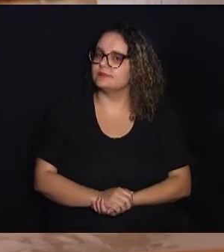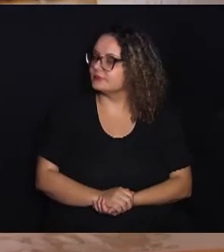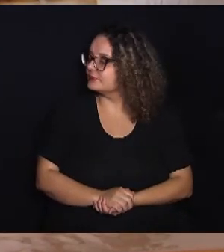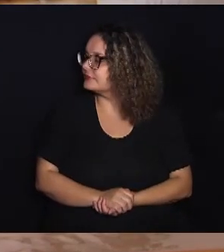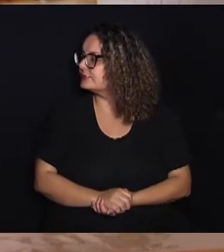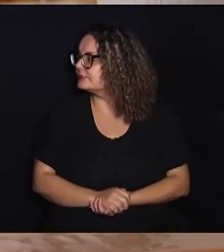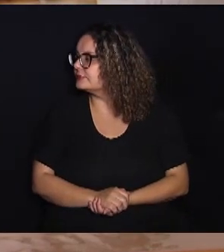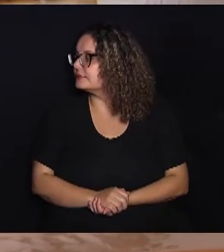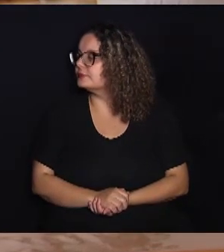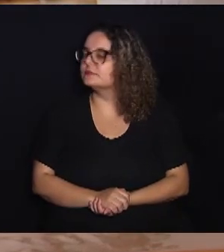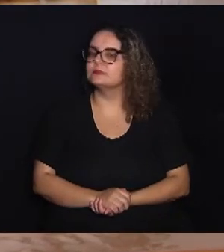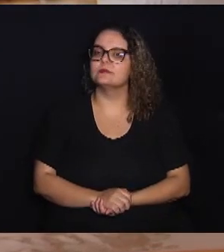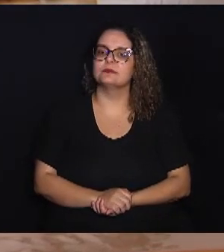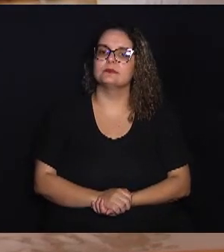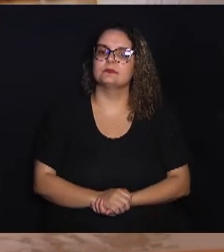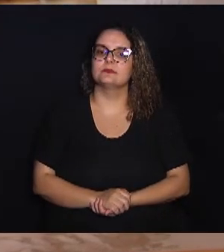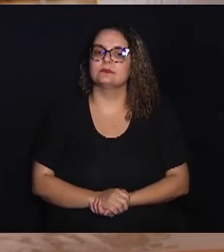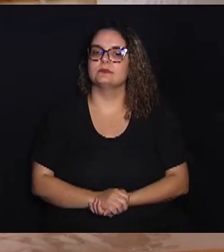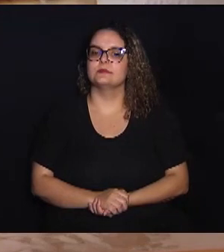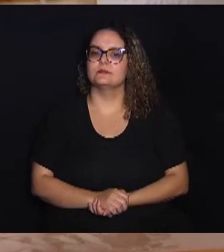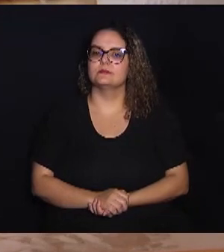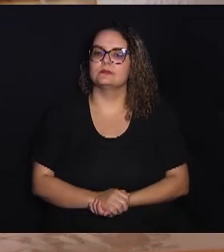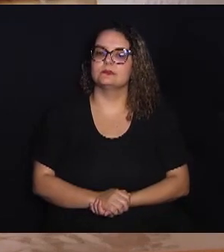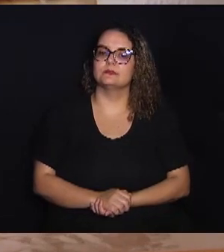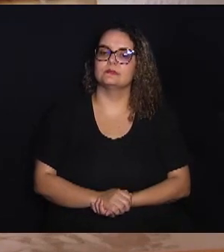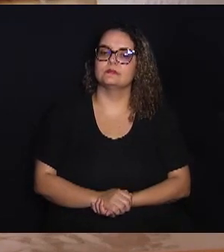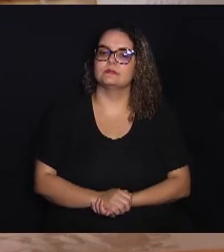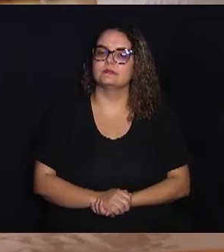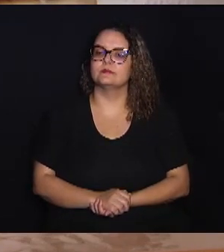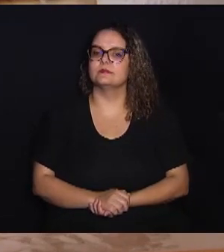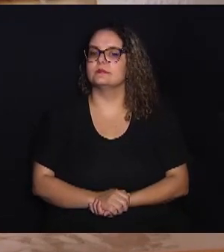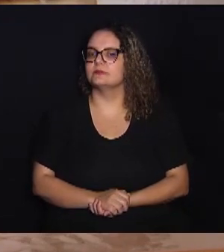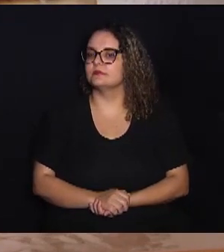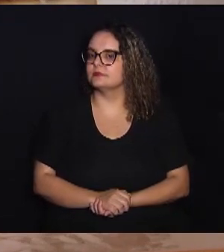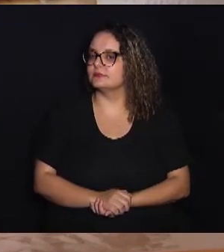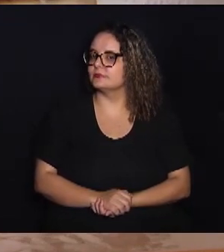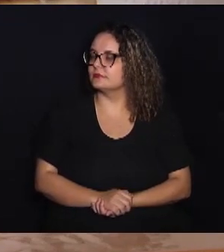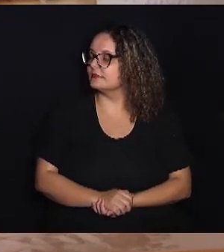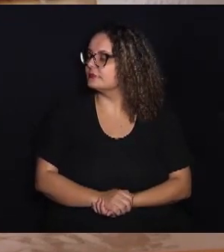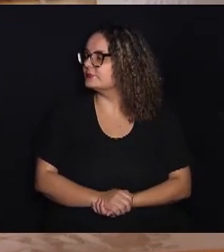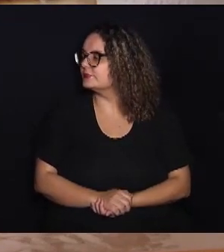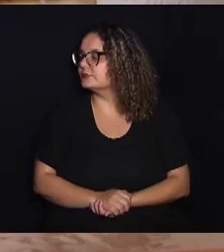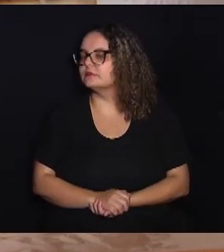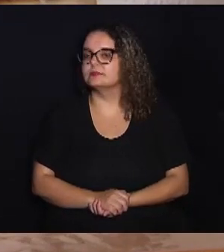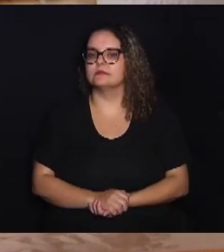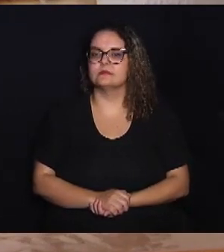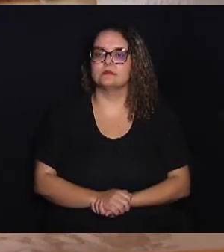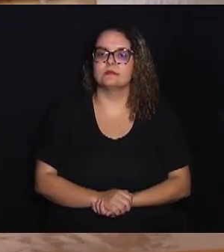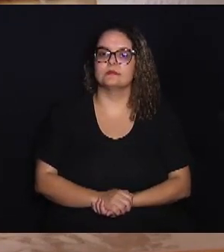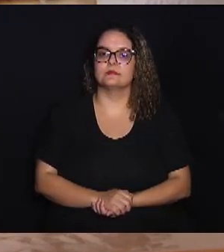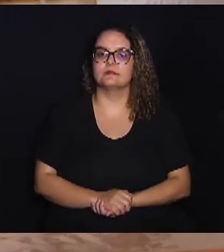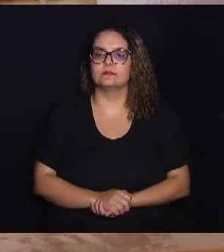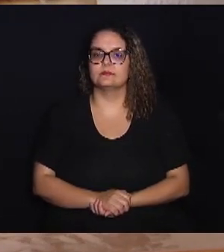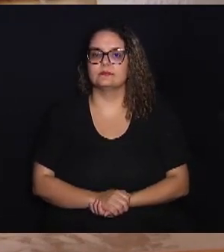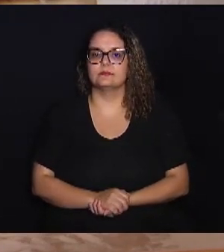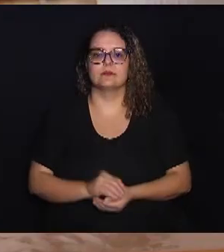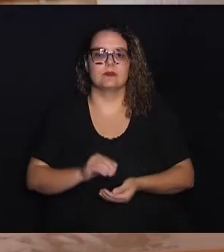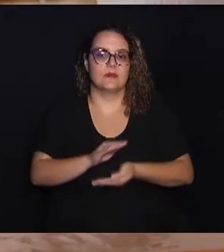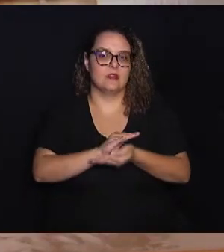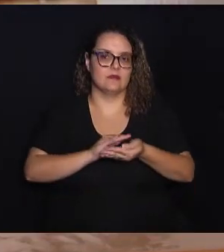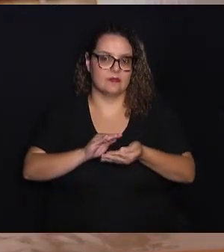como eu tenho a produção, eu já sei o peso da cerâmica que a gente usa. Então eu vou separar aqui